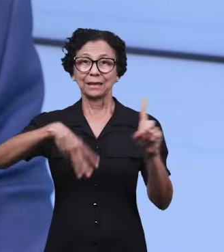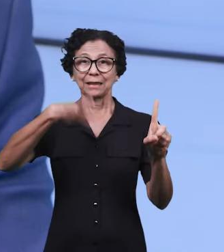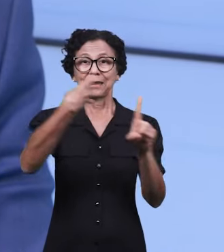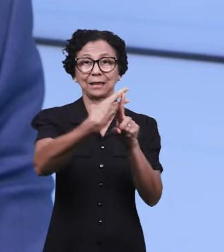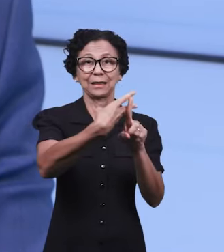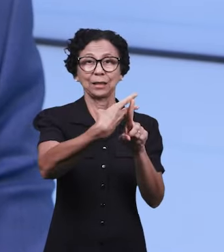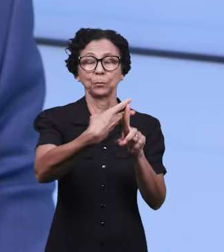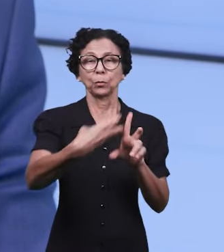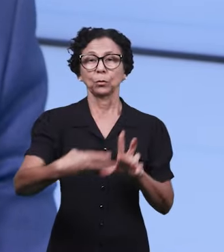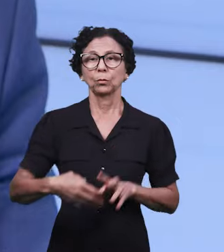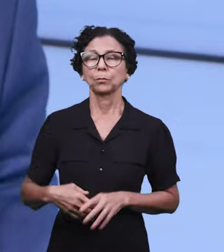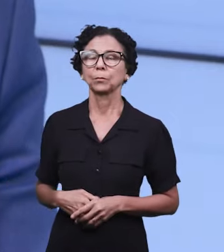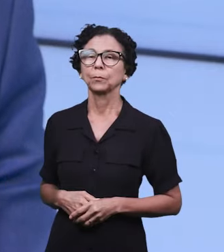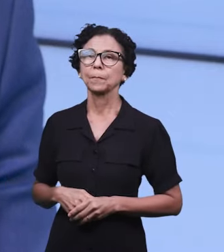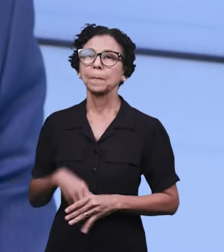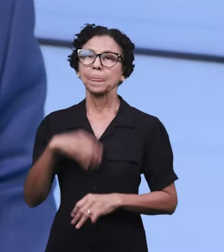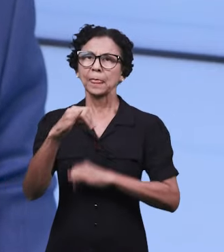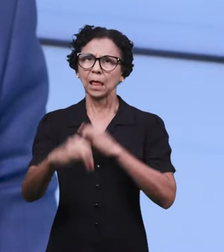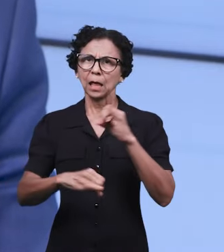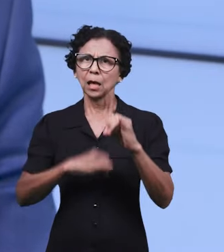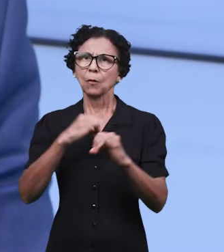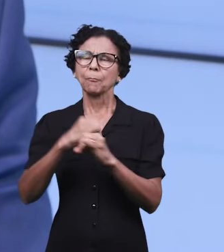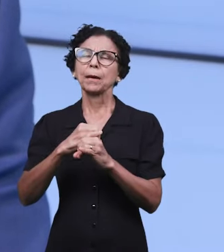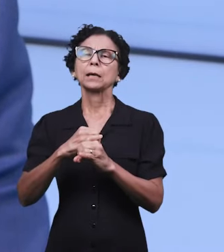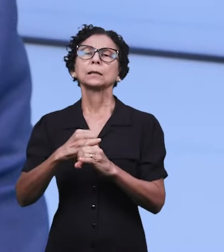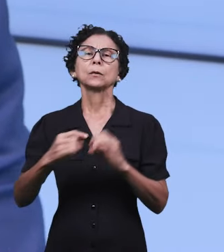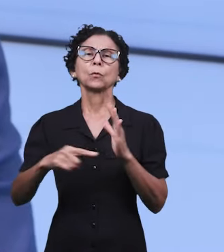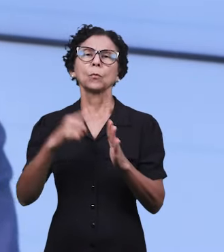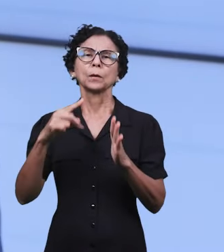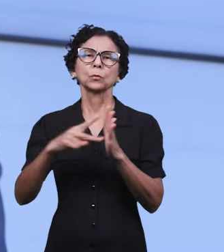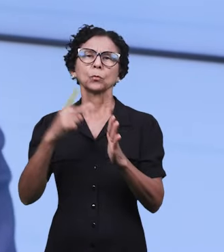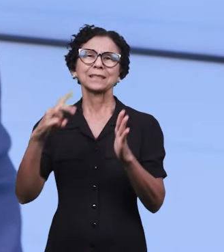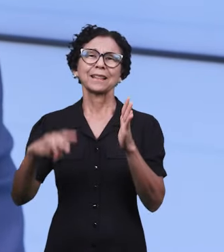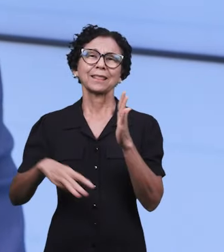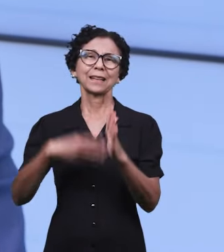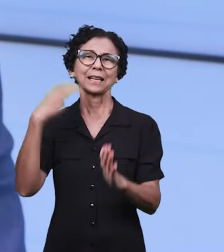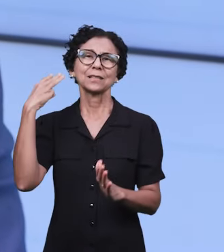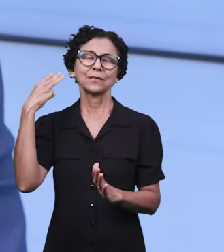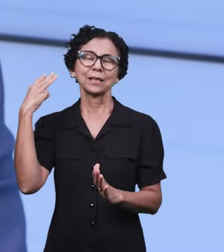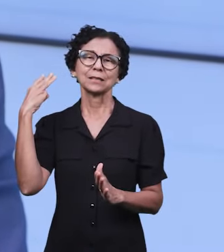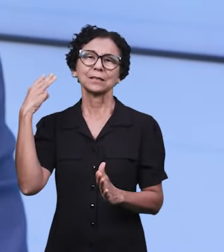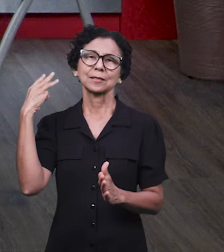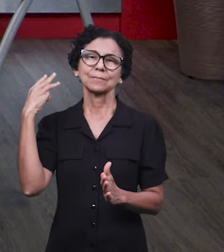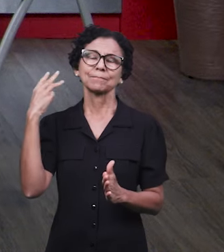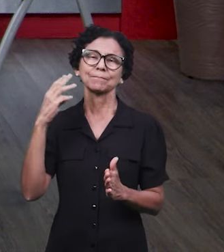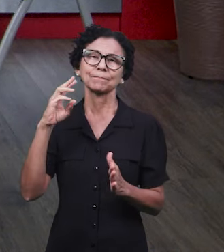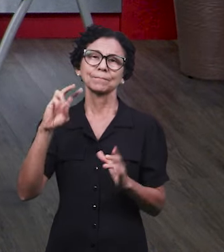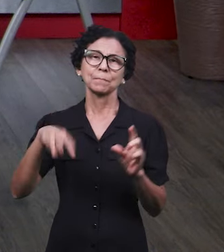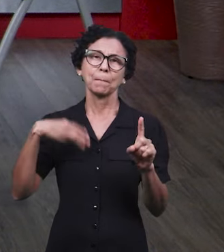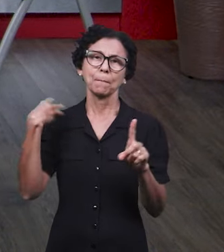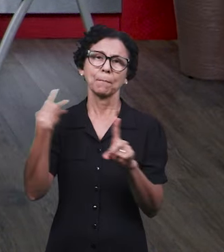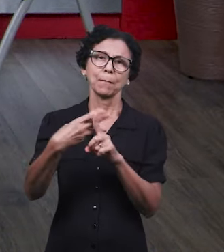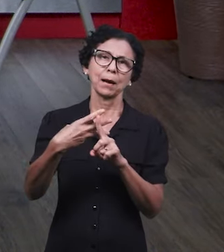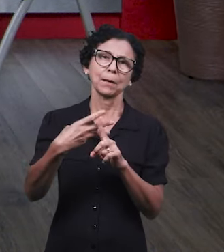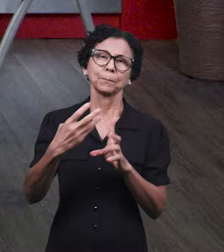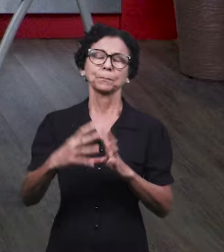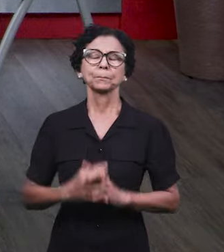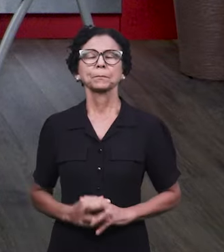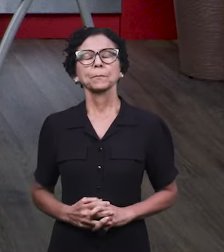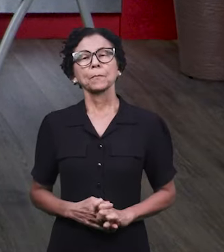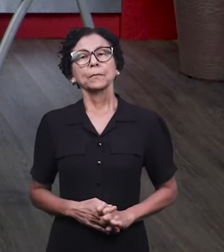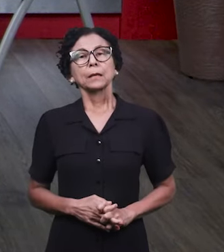que quando é um crime na internet a pena aumenta três vezes correto e frisando também que o crime esse